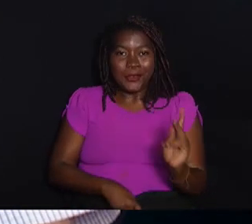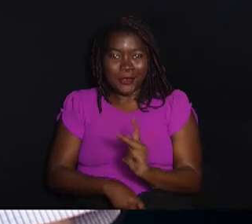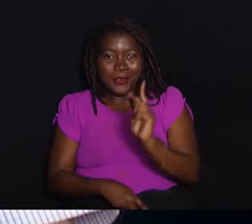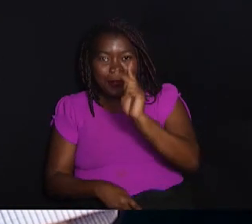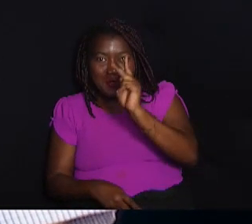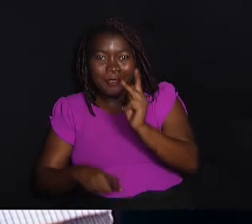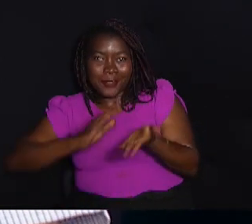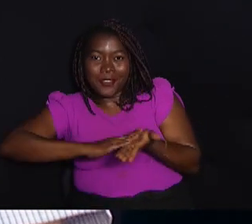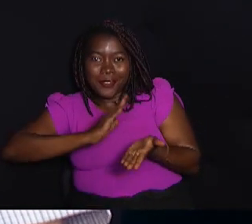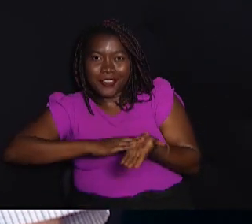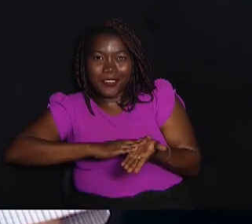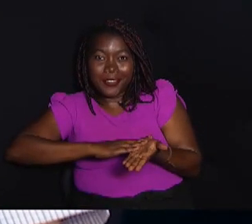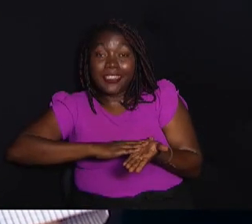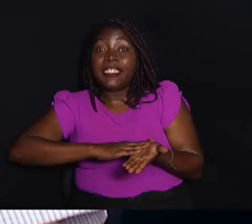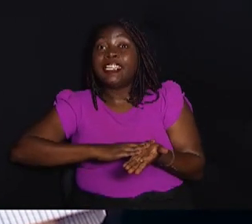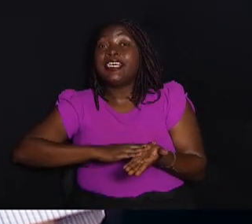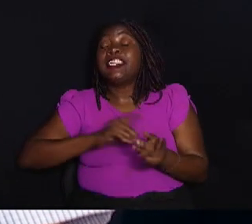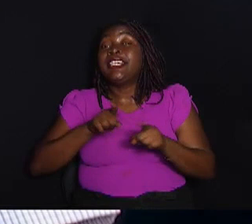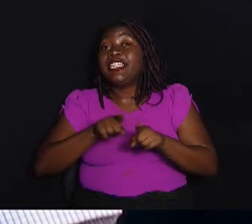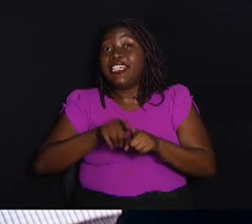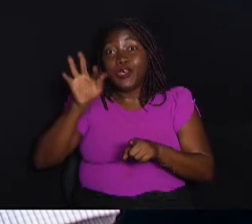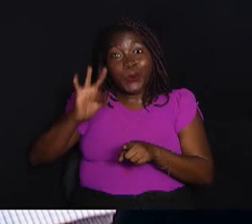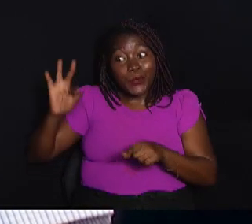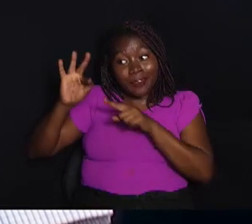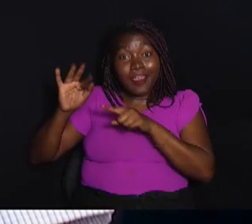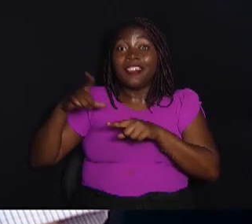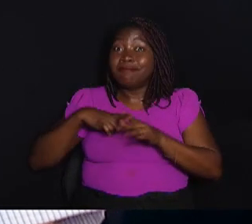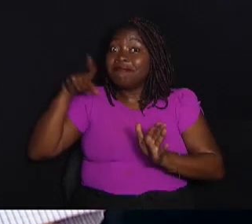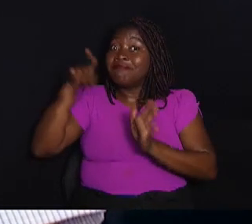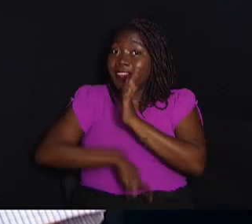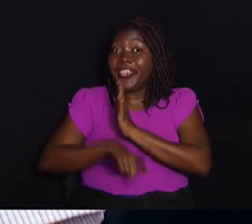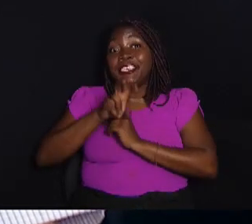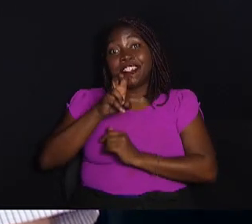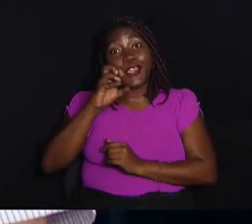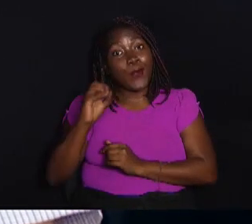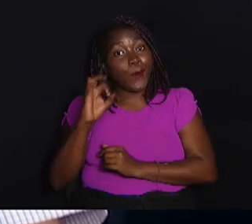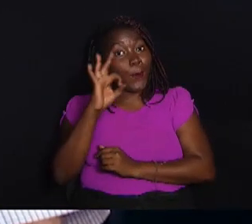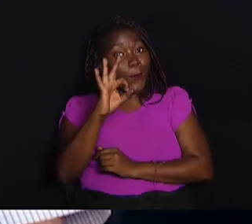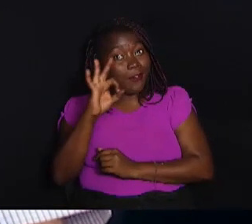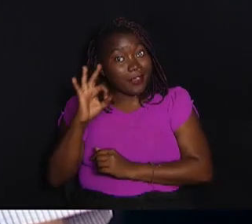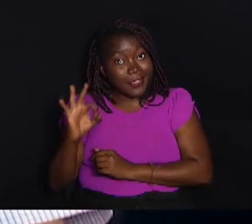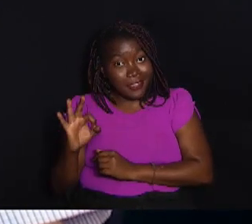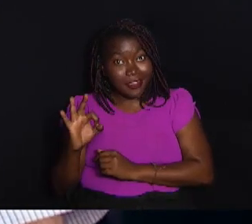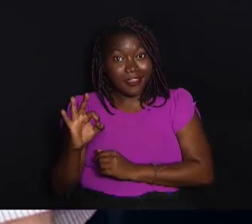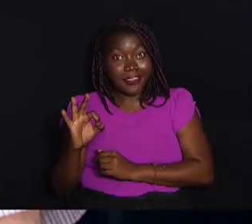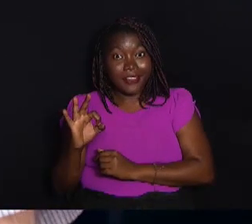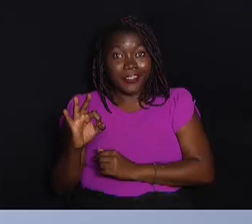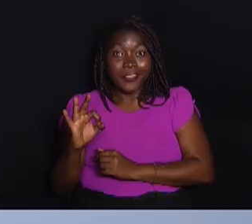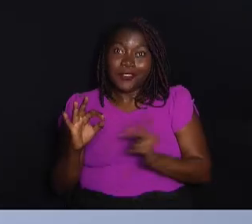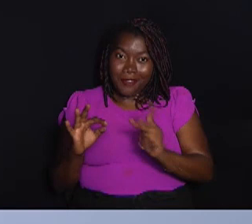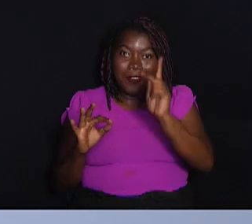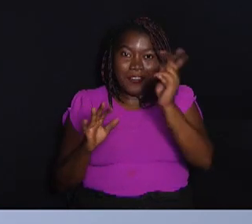tarifa e o Universitário tem um desconto de 50% sobre o valor da